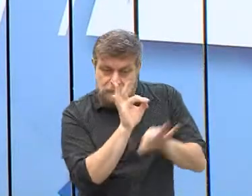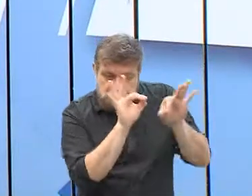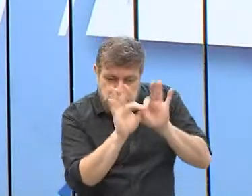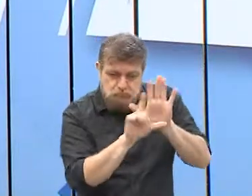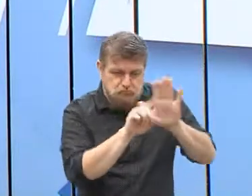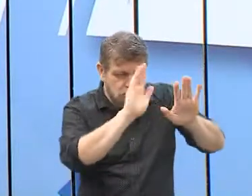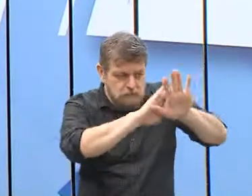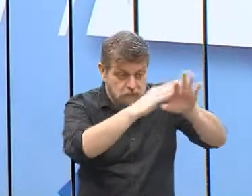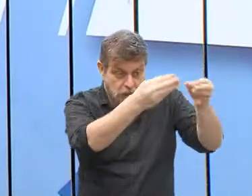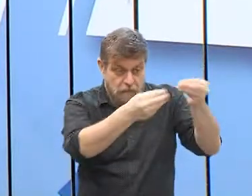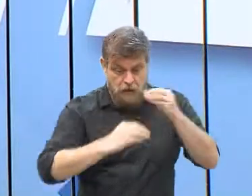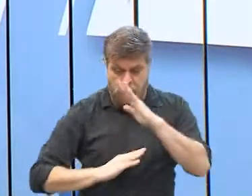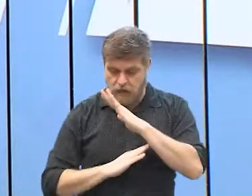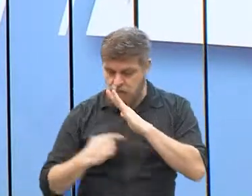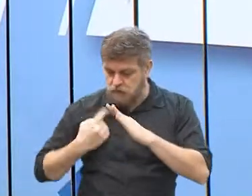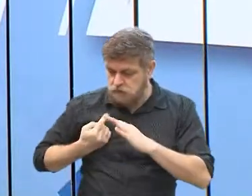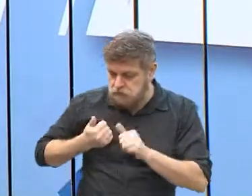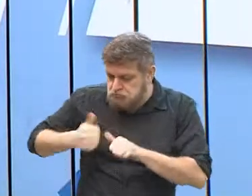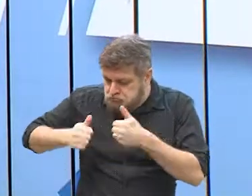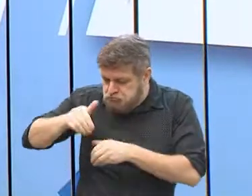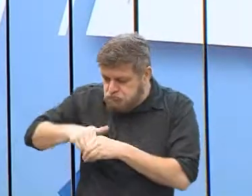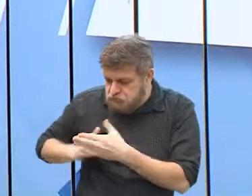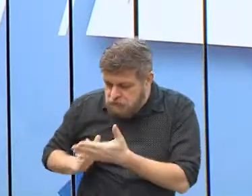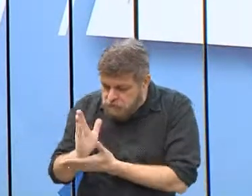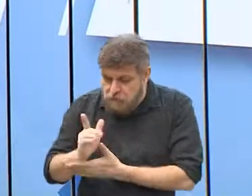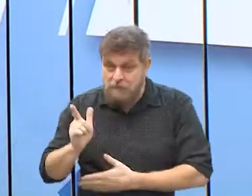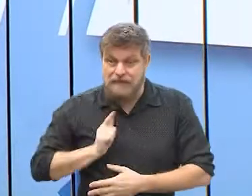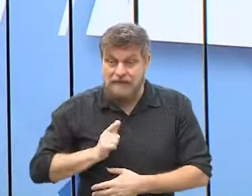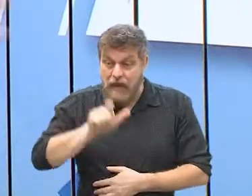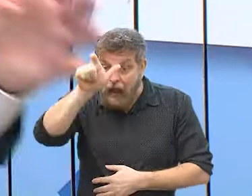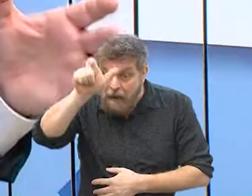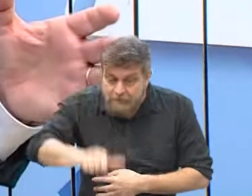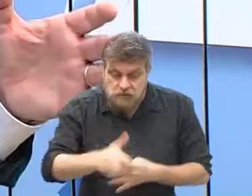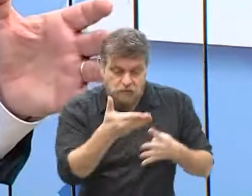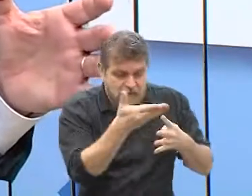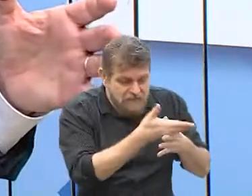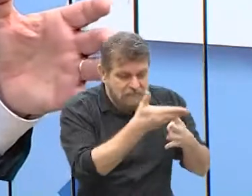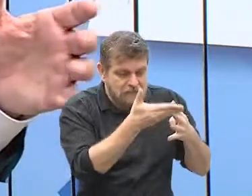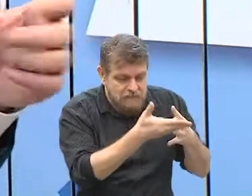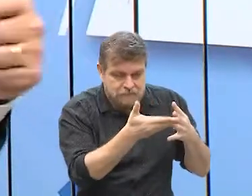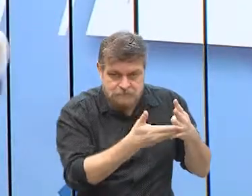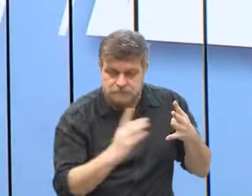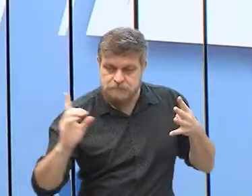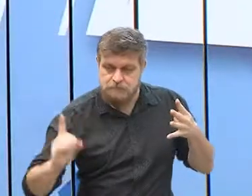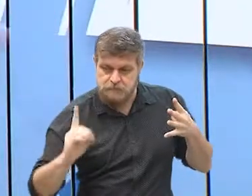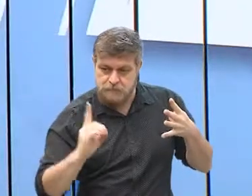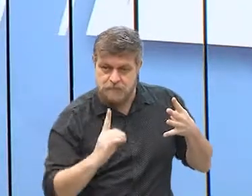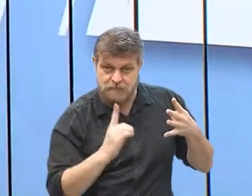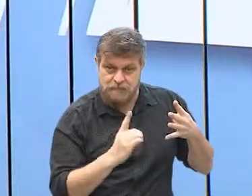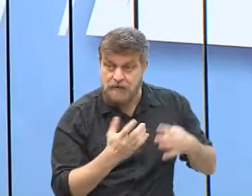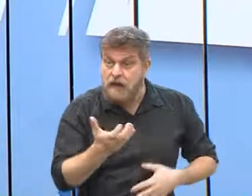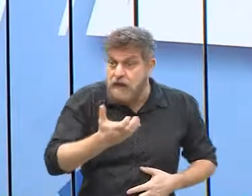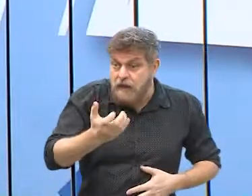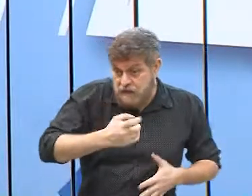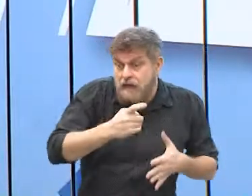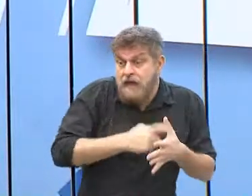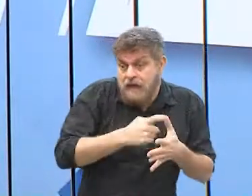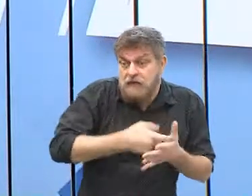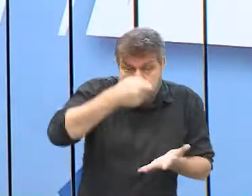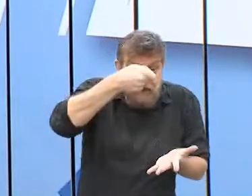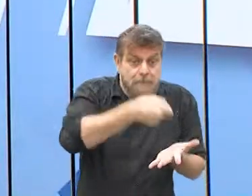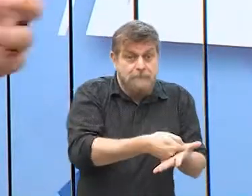lei para a Câmara, nós aprovamos, para dar um tratamento diferenciado para esse contribuinte que quer estar regular